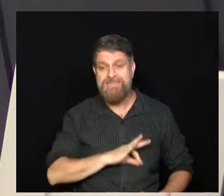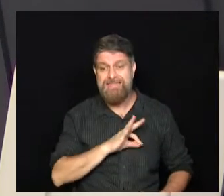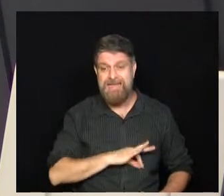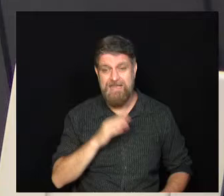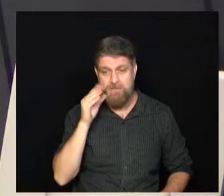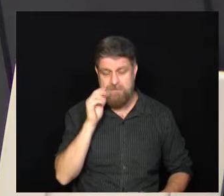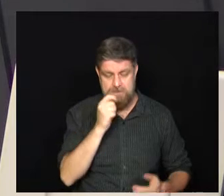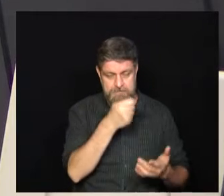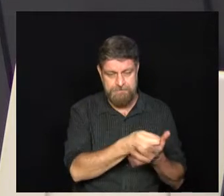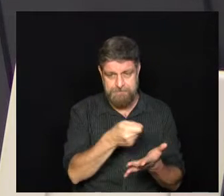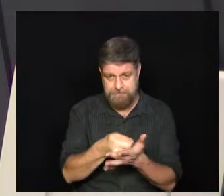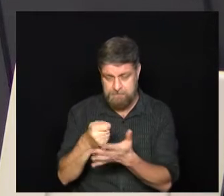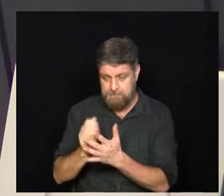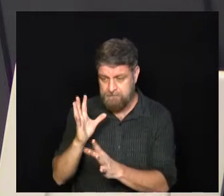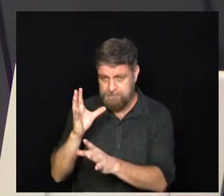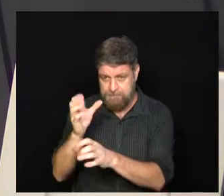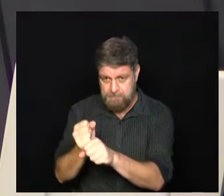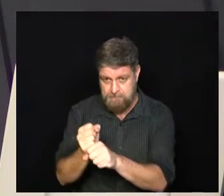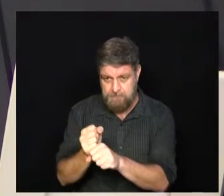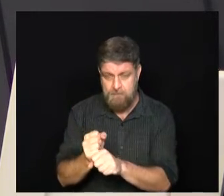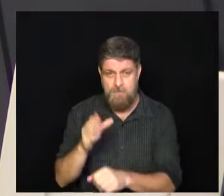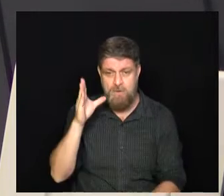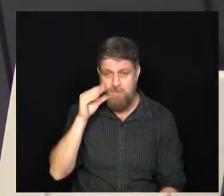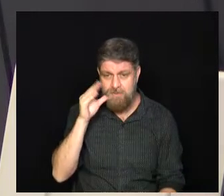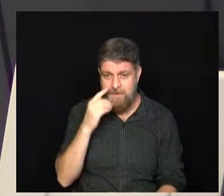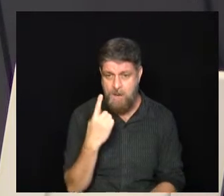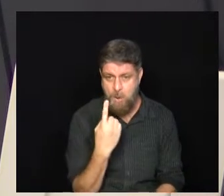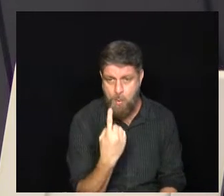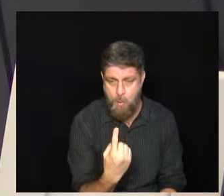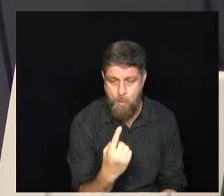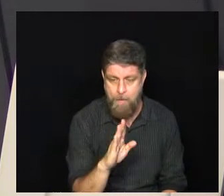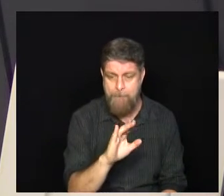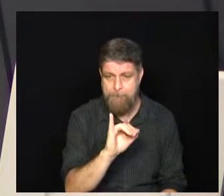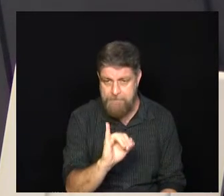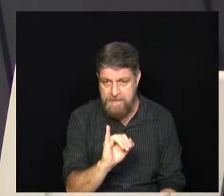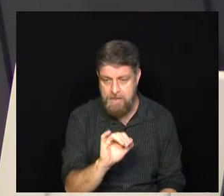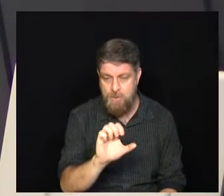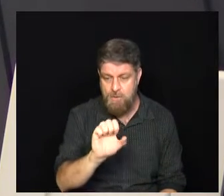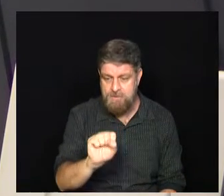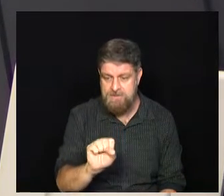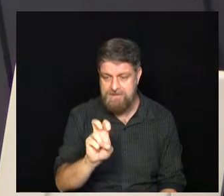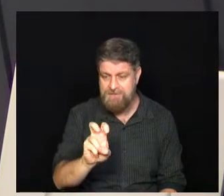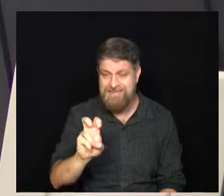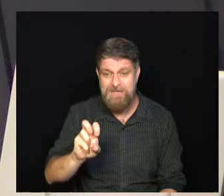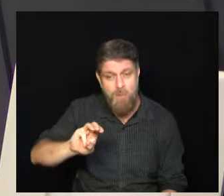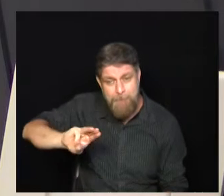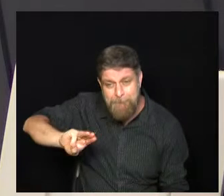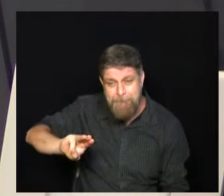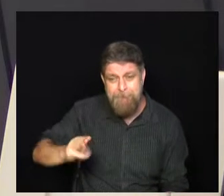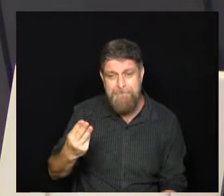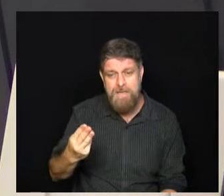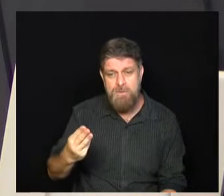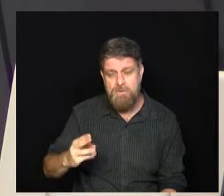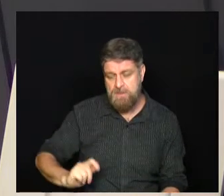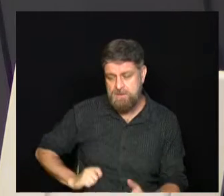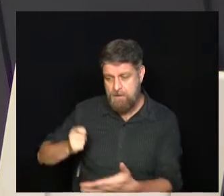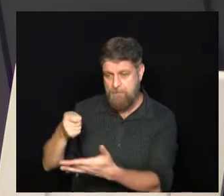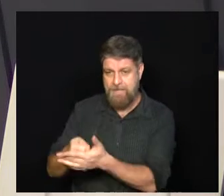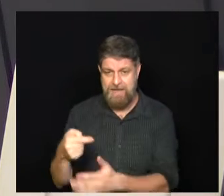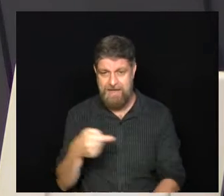vê que os servidores ativos, 1.855 milhões de despesa com pessoal.